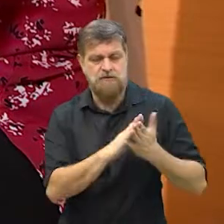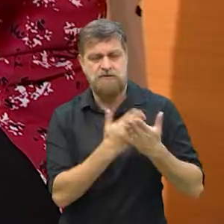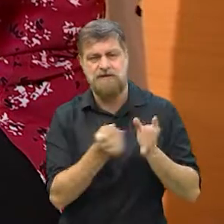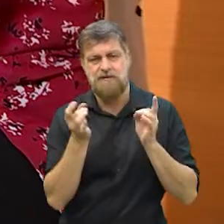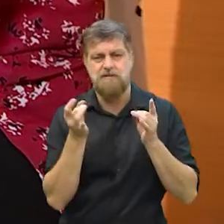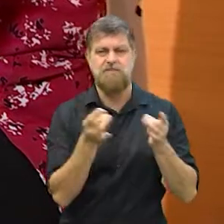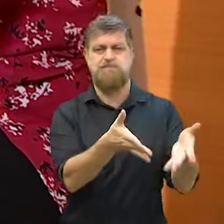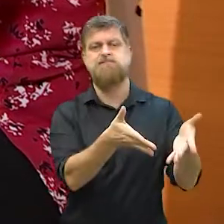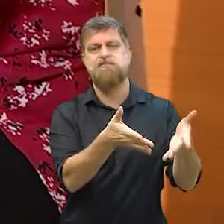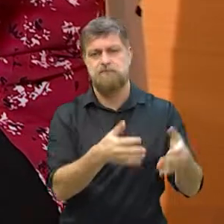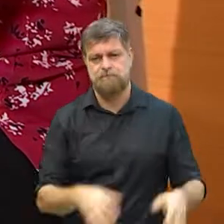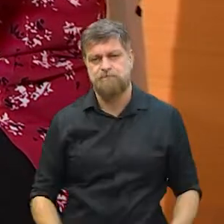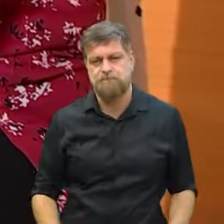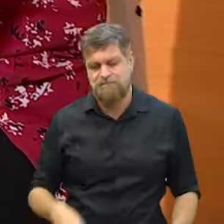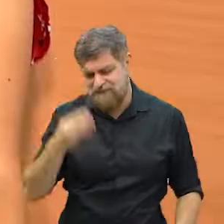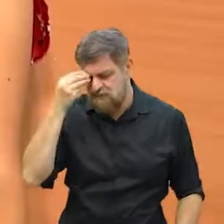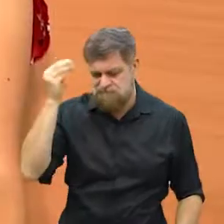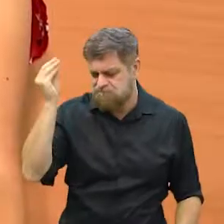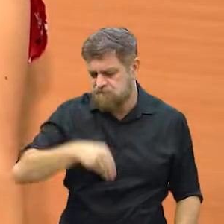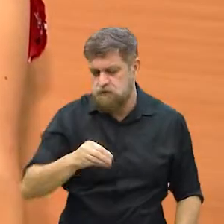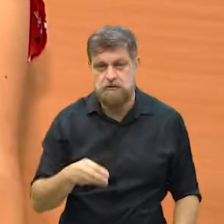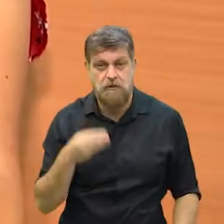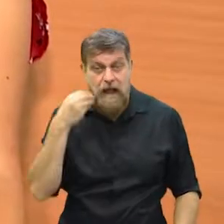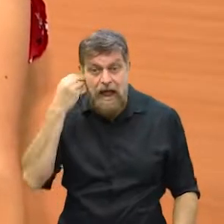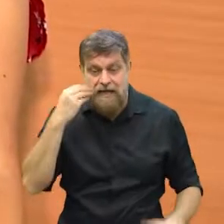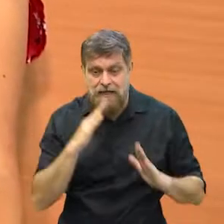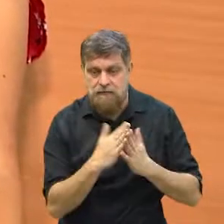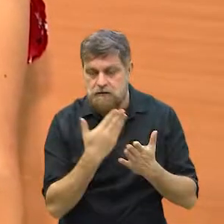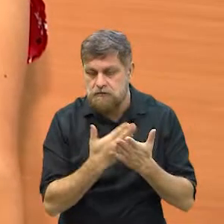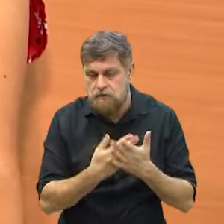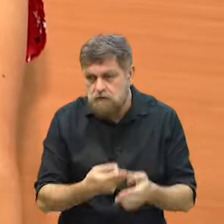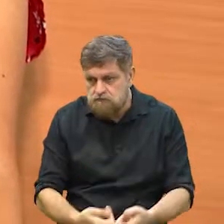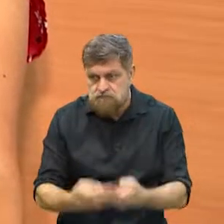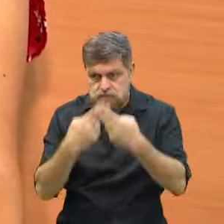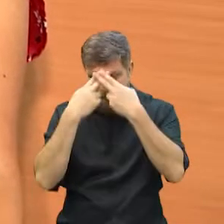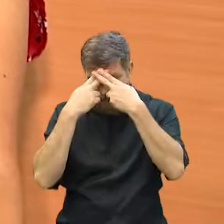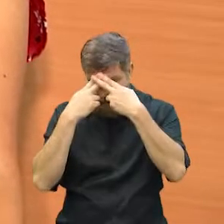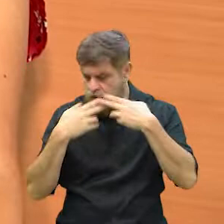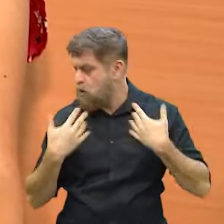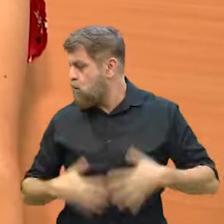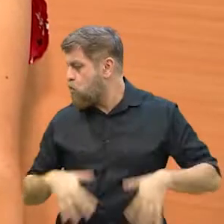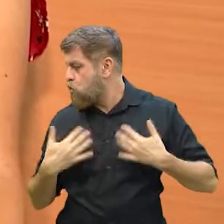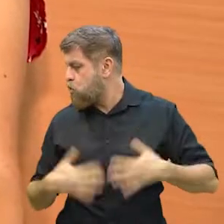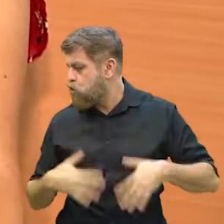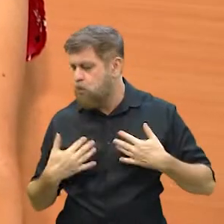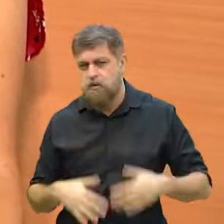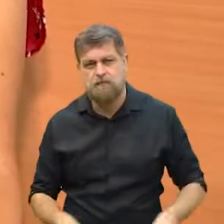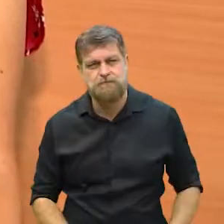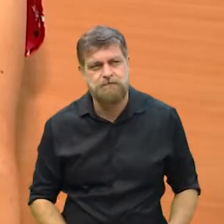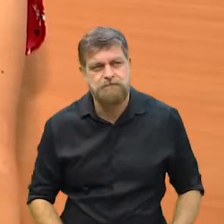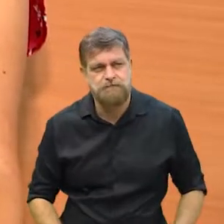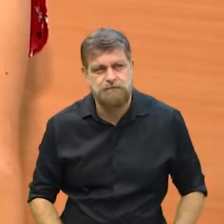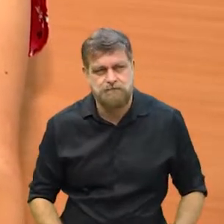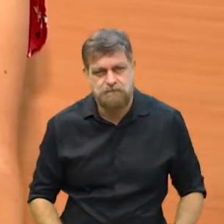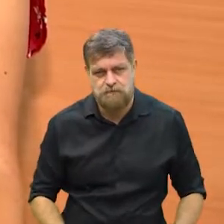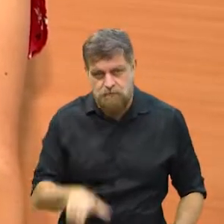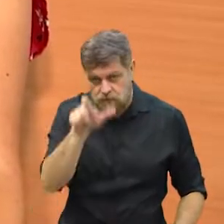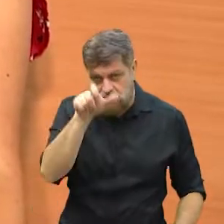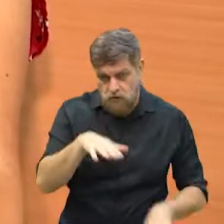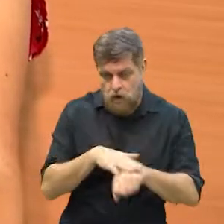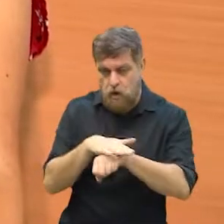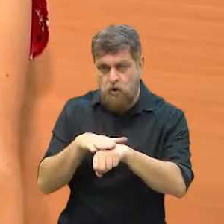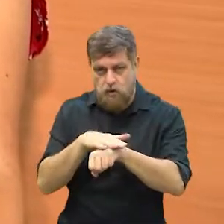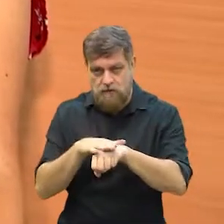estudante sair da escola. Ou que a experiência escolar acaba sendo um pesadelo, né? E se